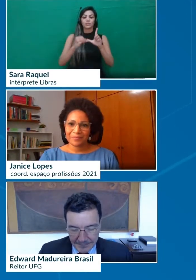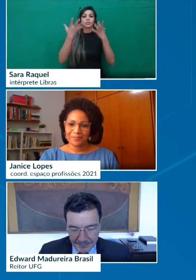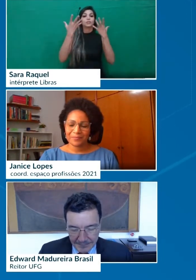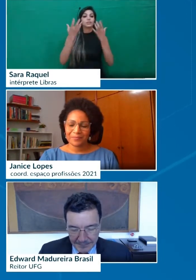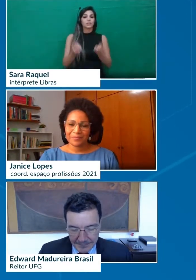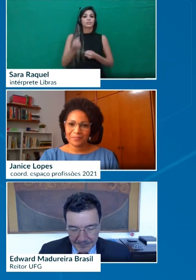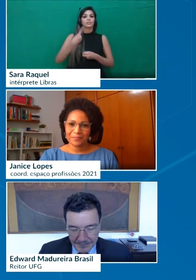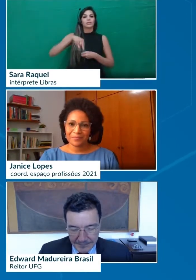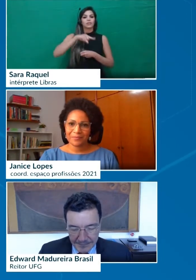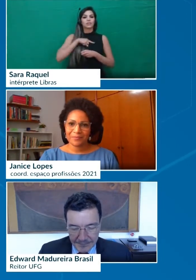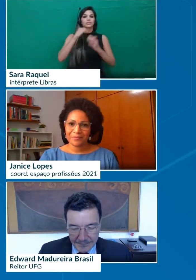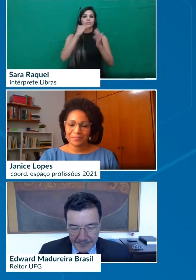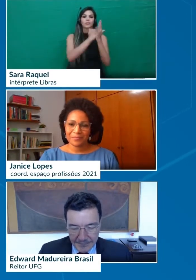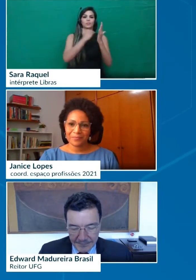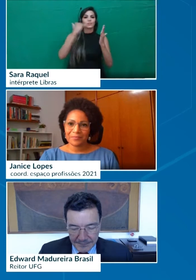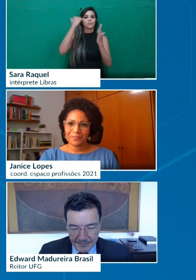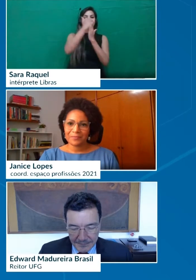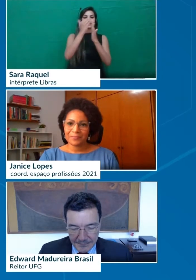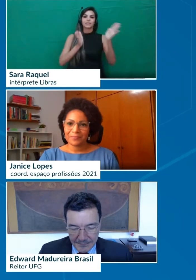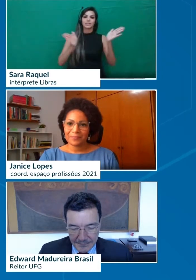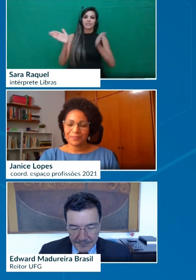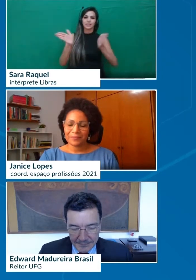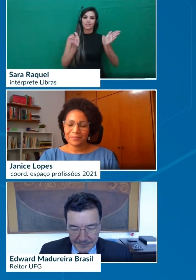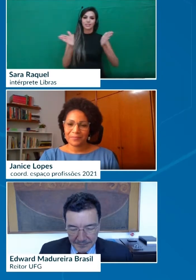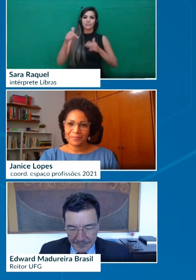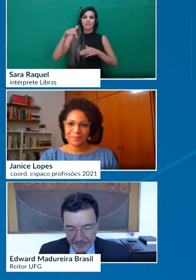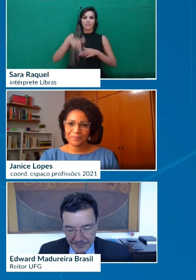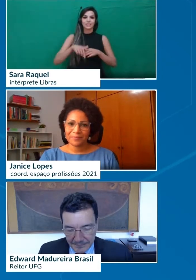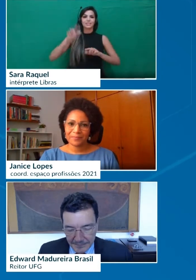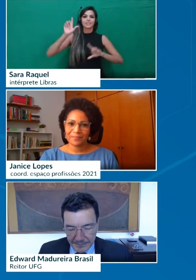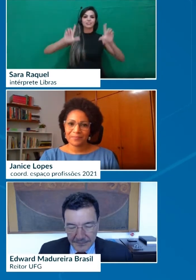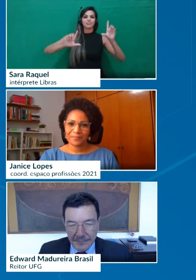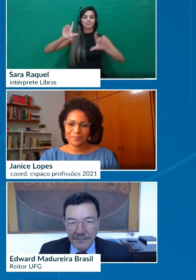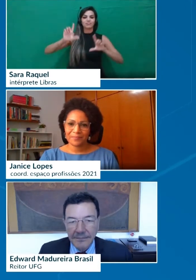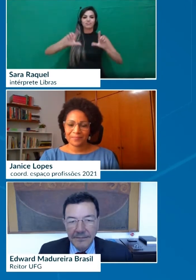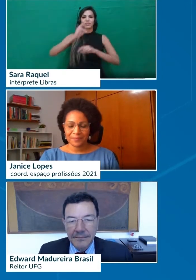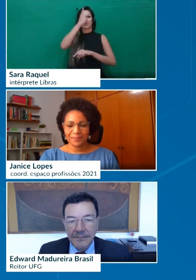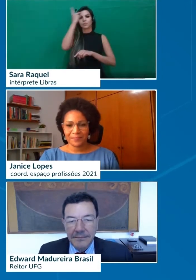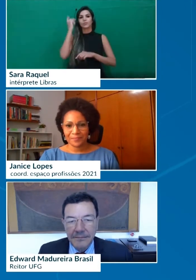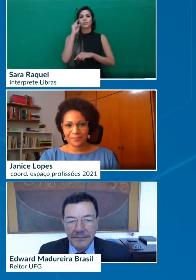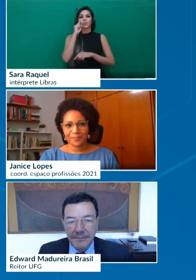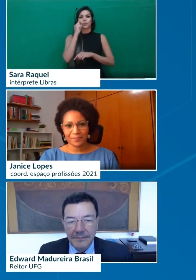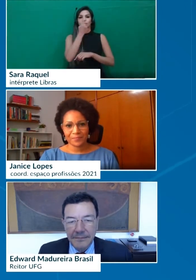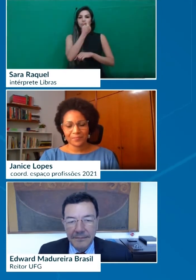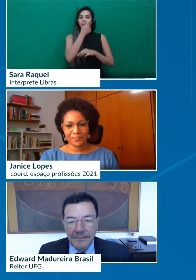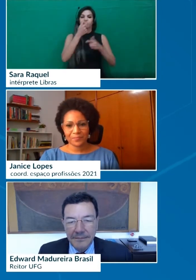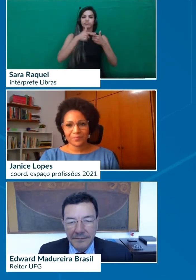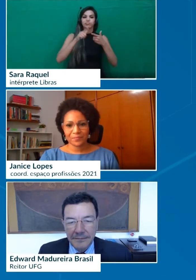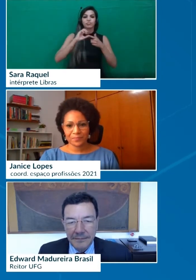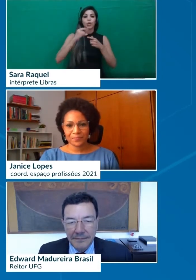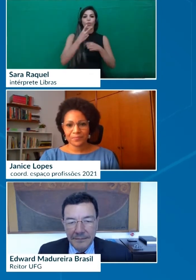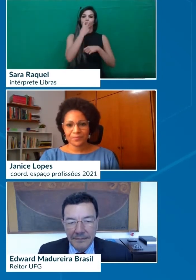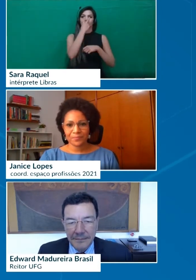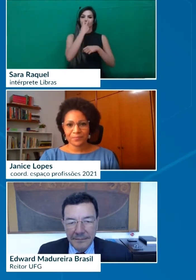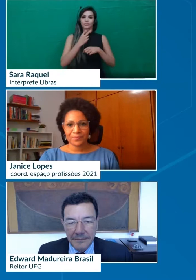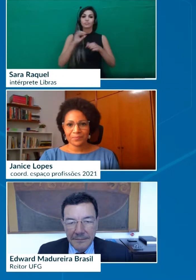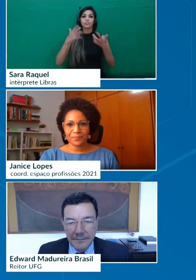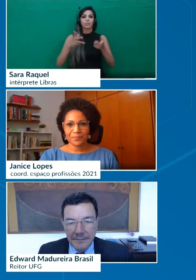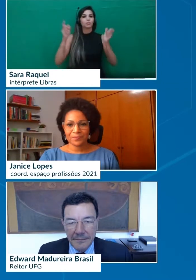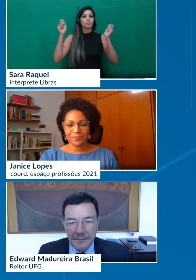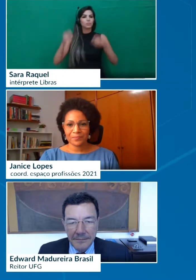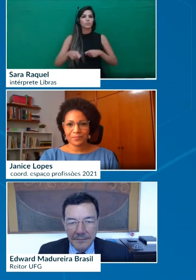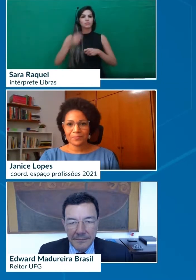ampliar a acessibilidade da nossa programação também para as pessoas que têm baixa visão ou são deficientes visuais. Dessa forma,